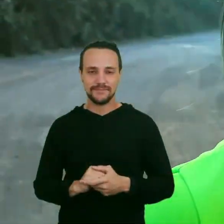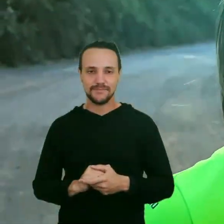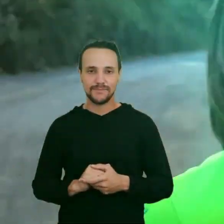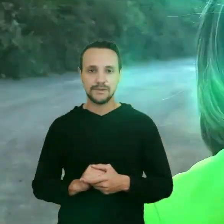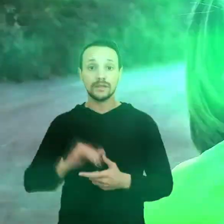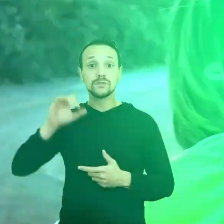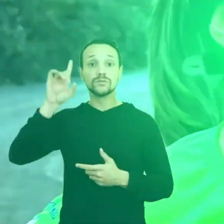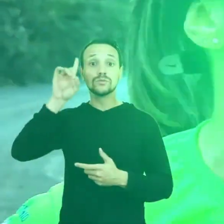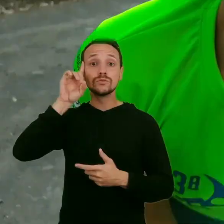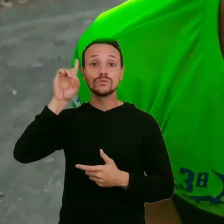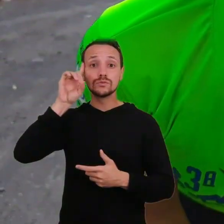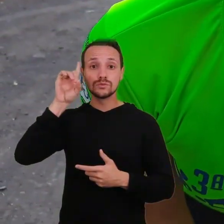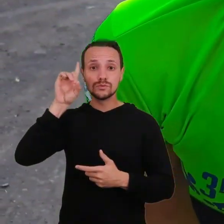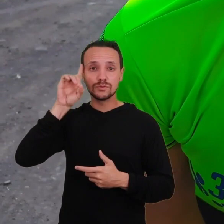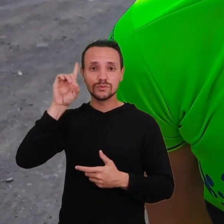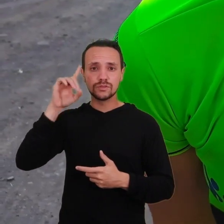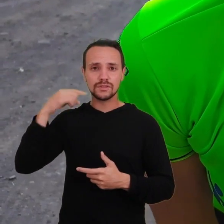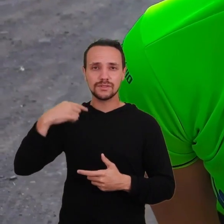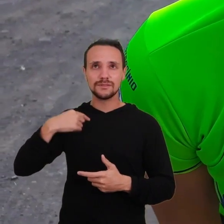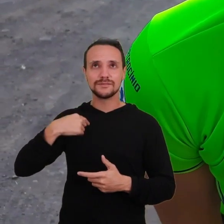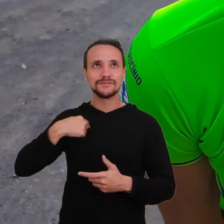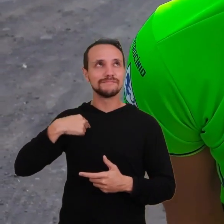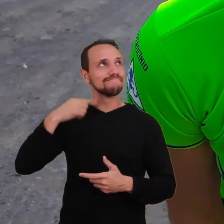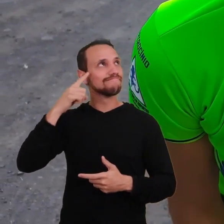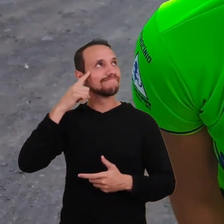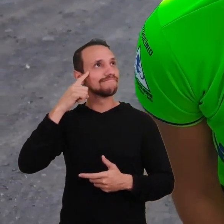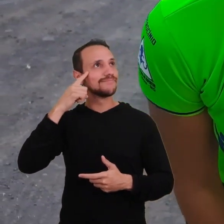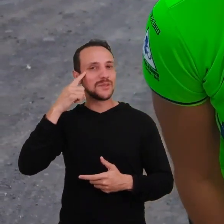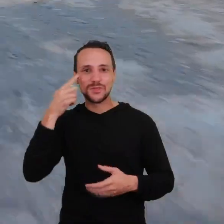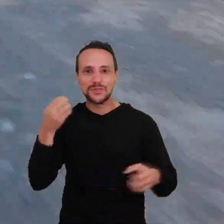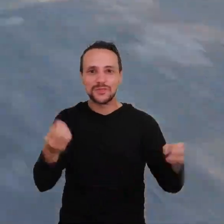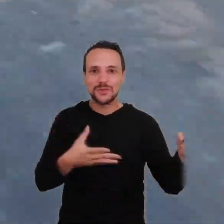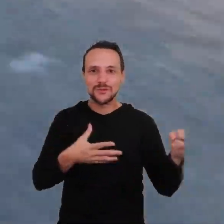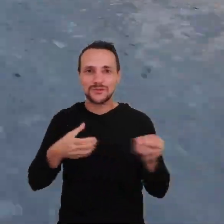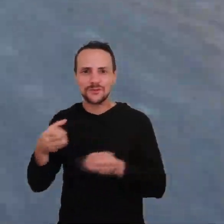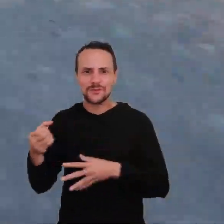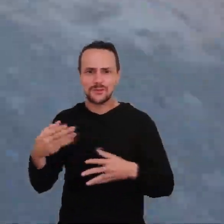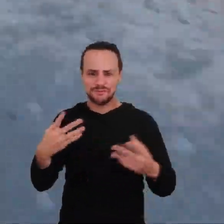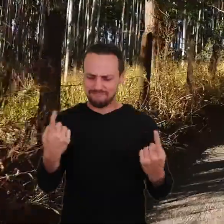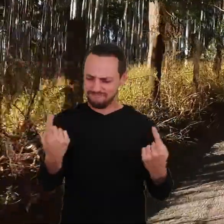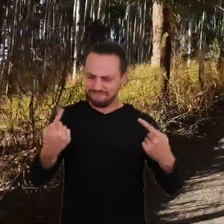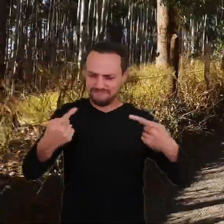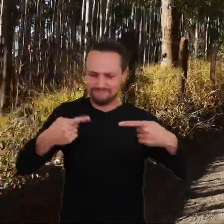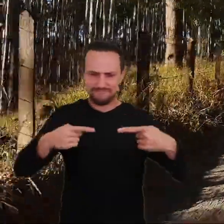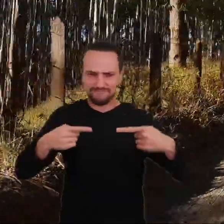Todo dia é dia de se redescobrir e desafiar-se. O